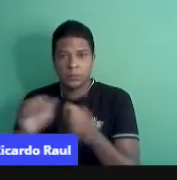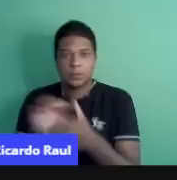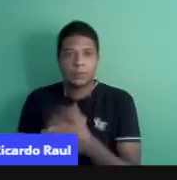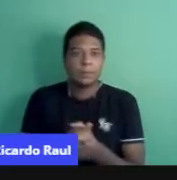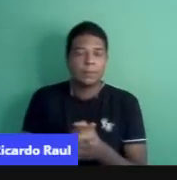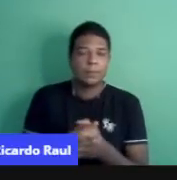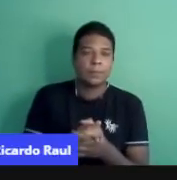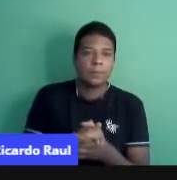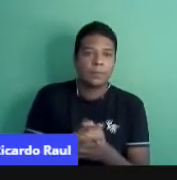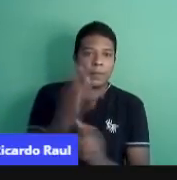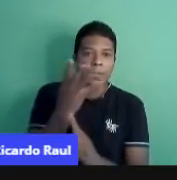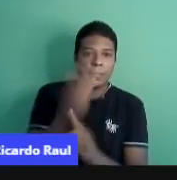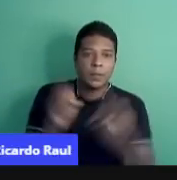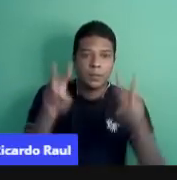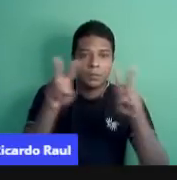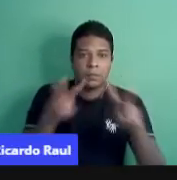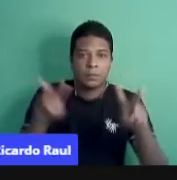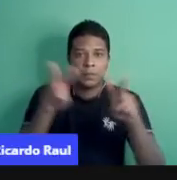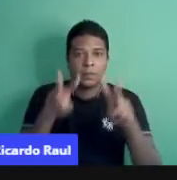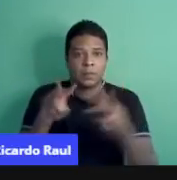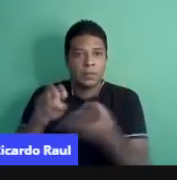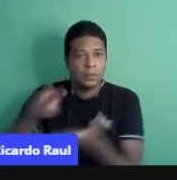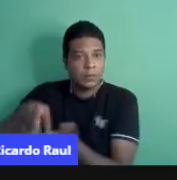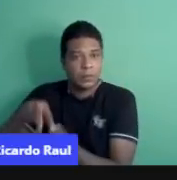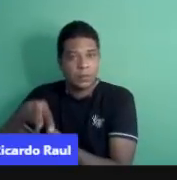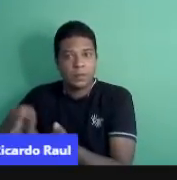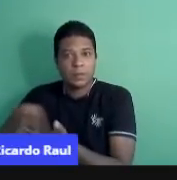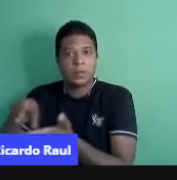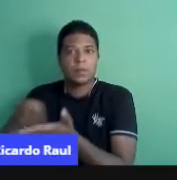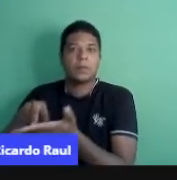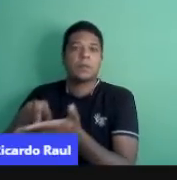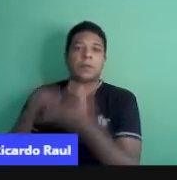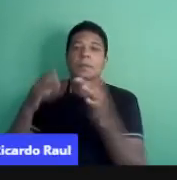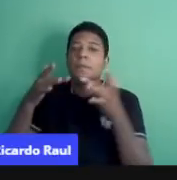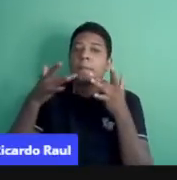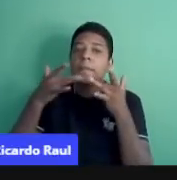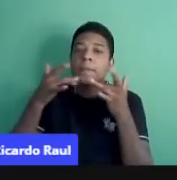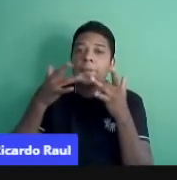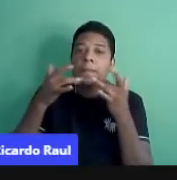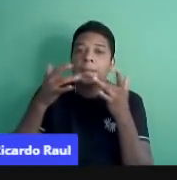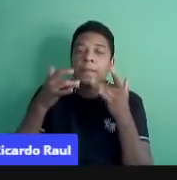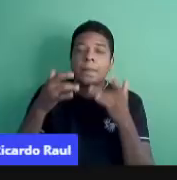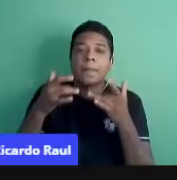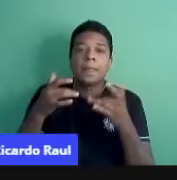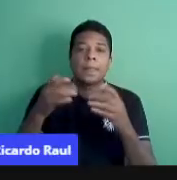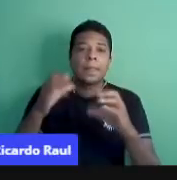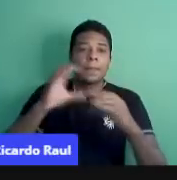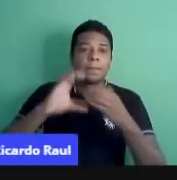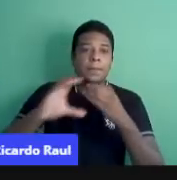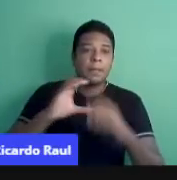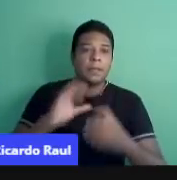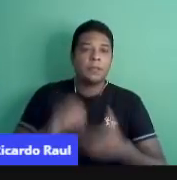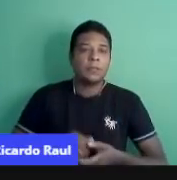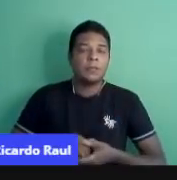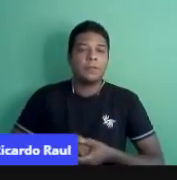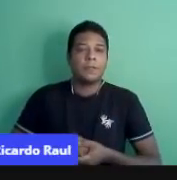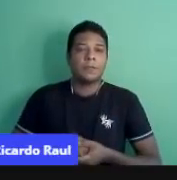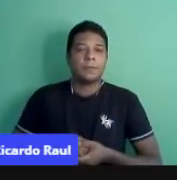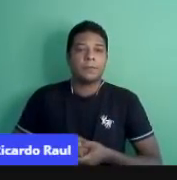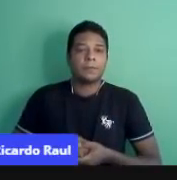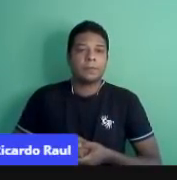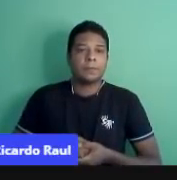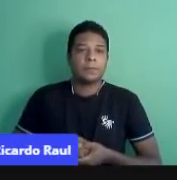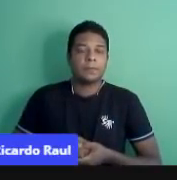visuais, dança, teatro e música. As habilidades, vocês podem perceber que elas